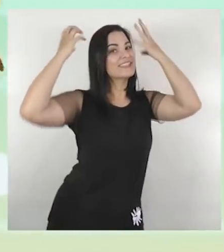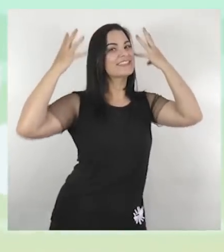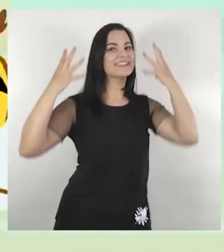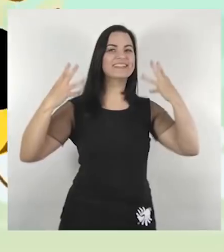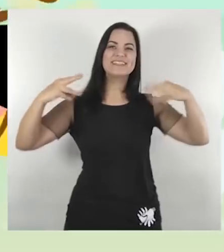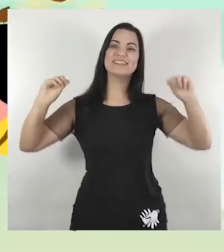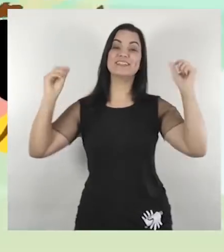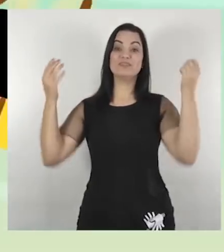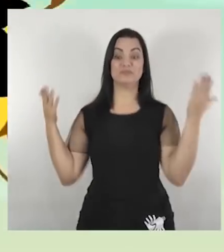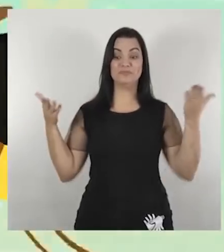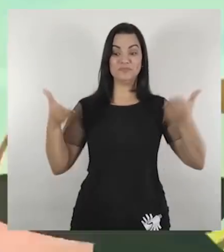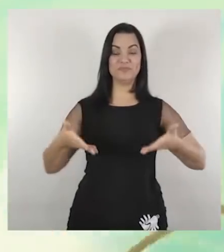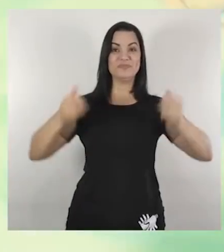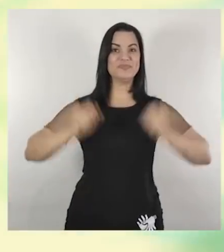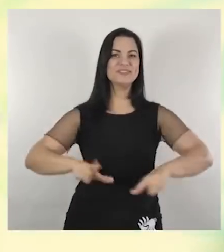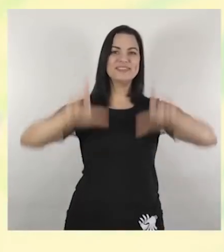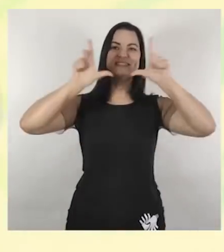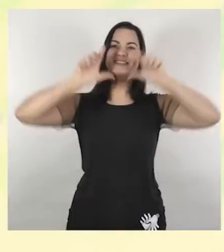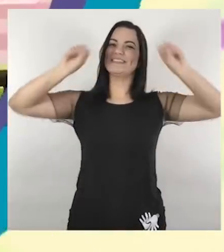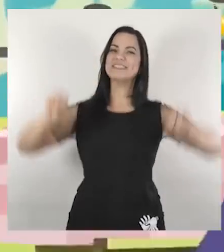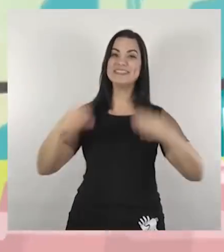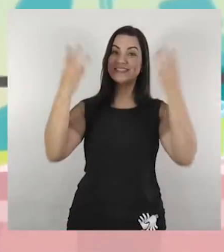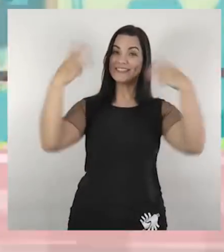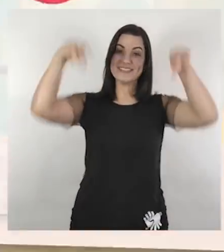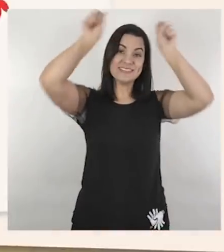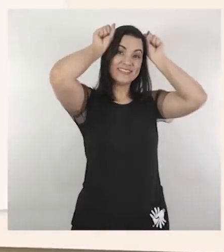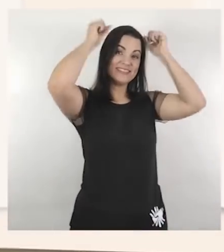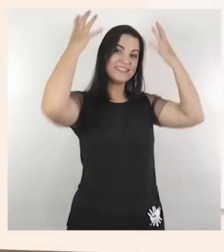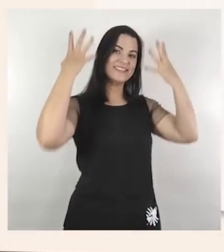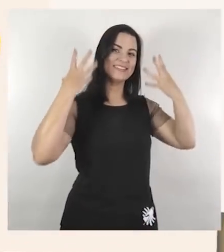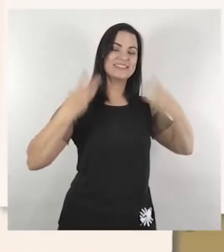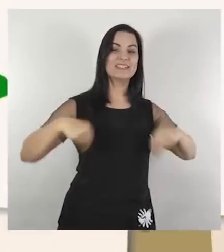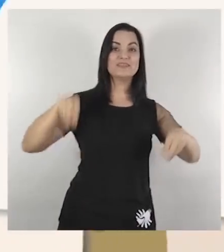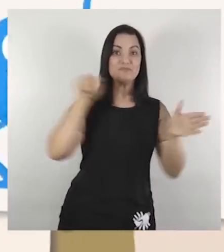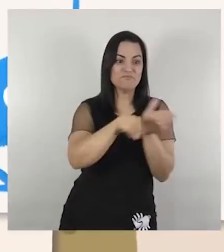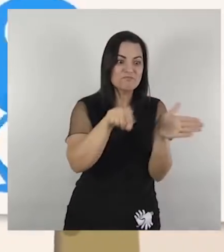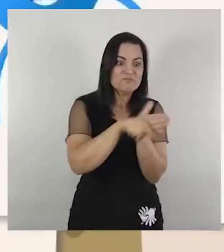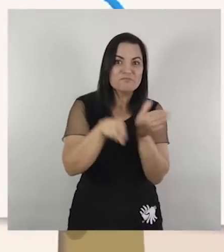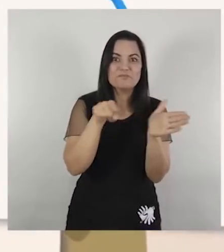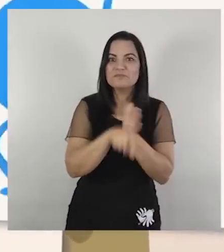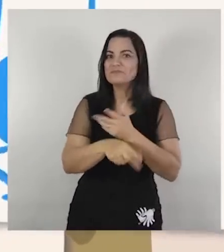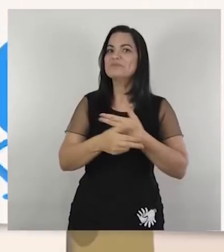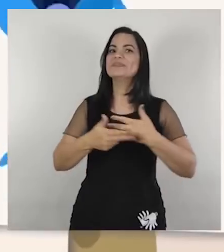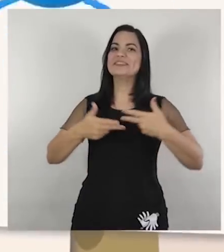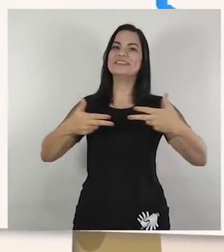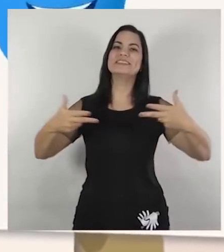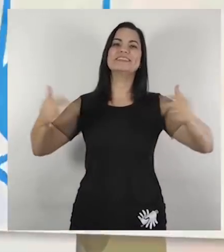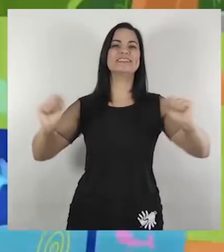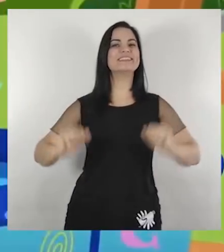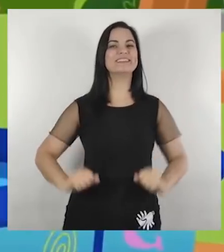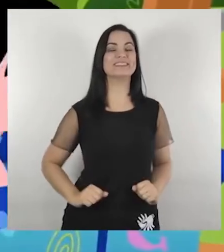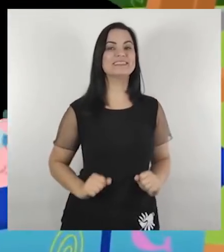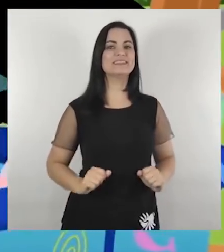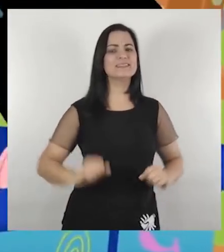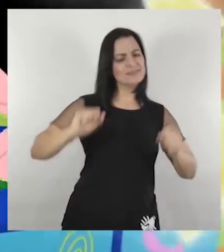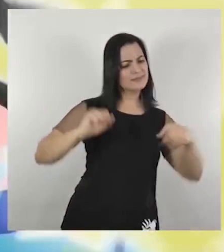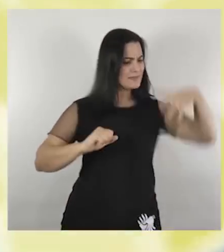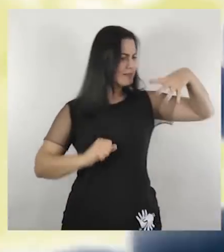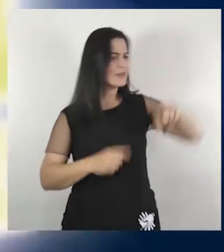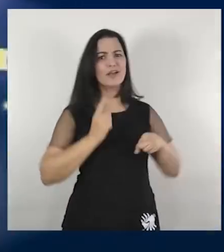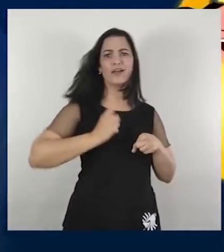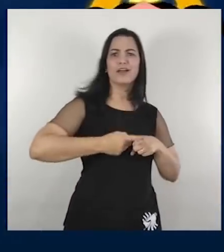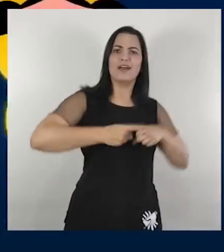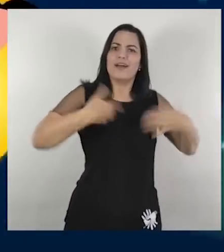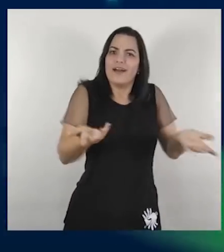Luna, Luna, esse é o show da Luna. Tudo que a pergunta a Luna faz.